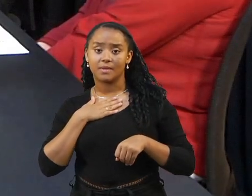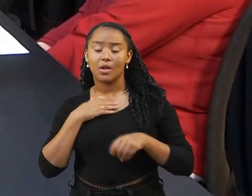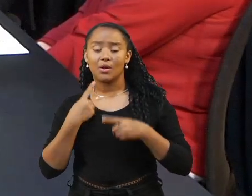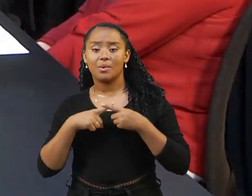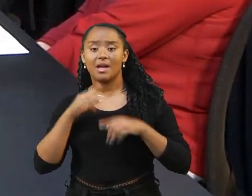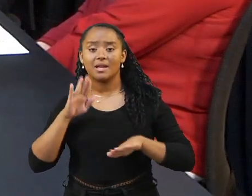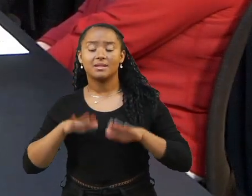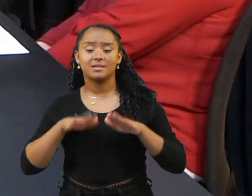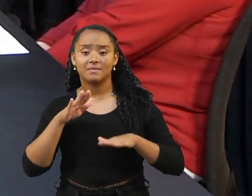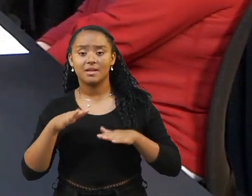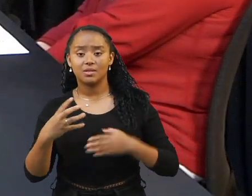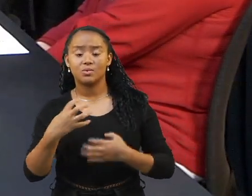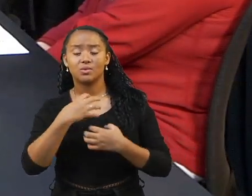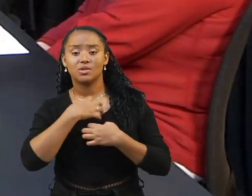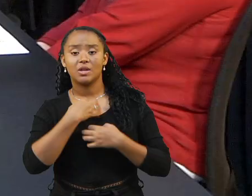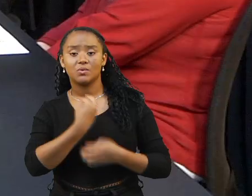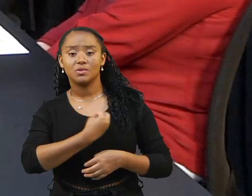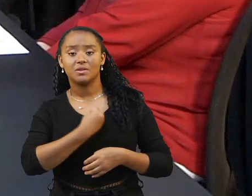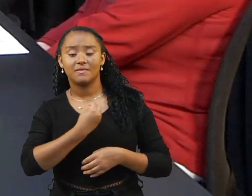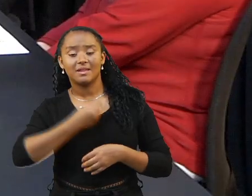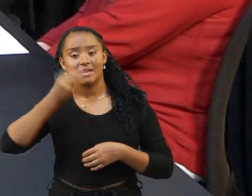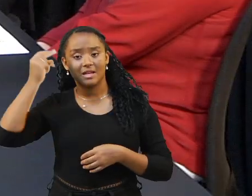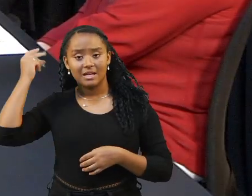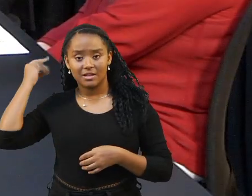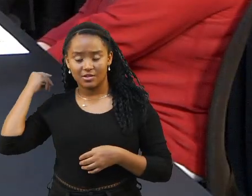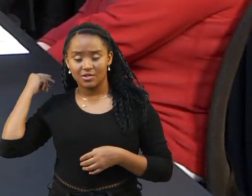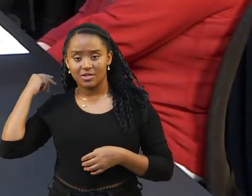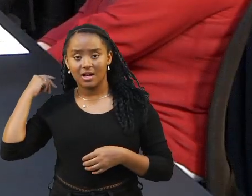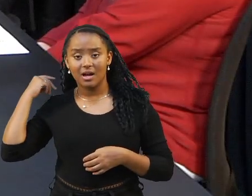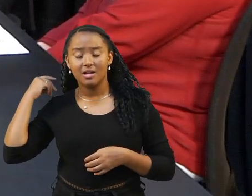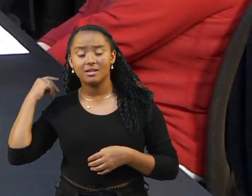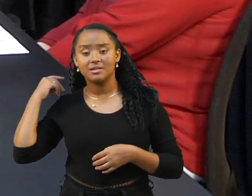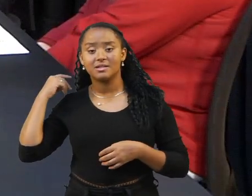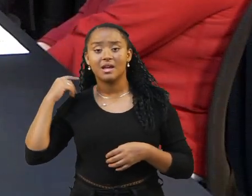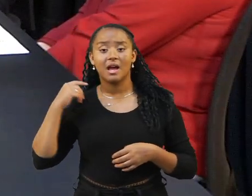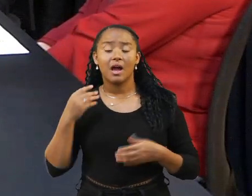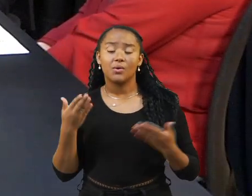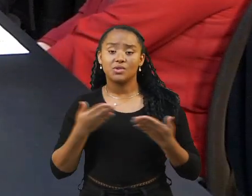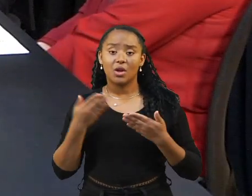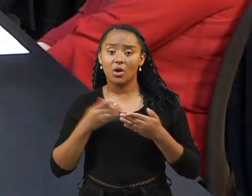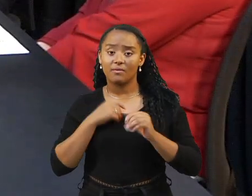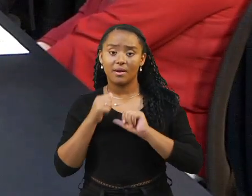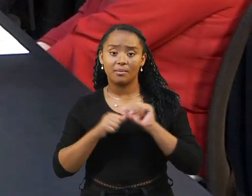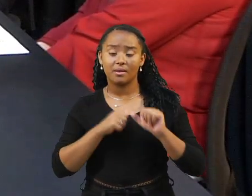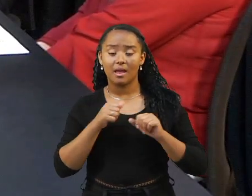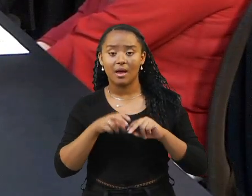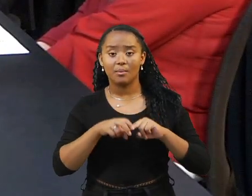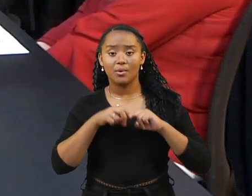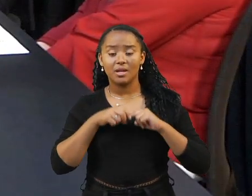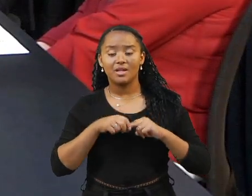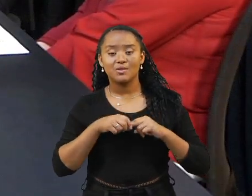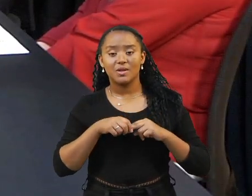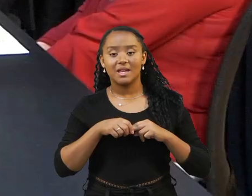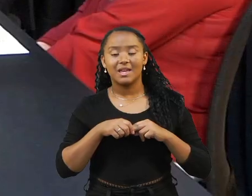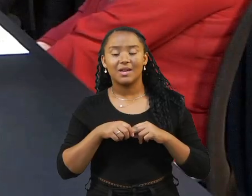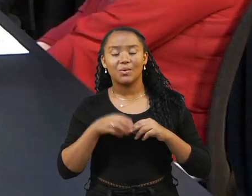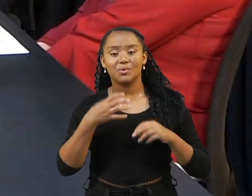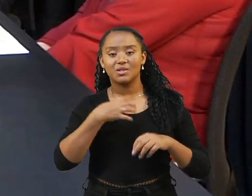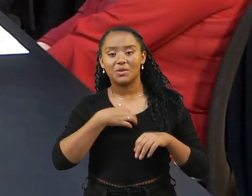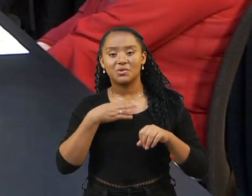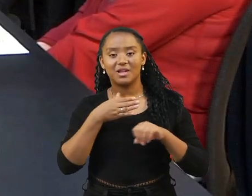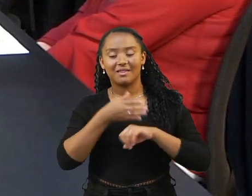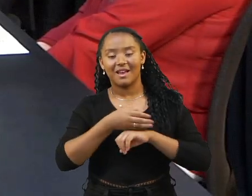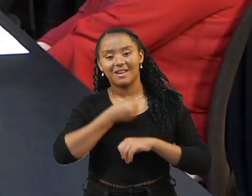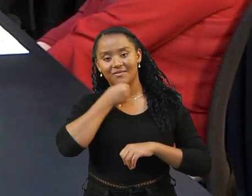que você adotou antes, talvez ele não tenha adotado. Então, por isso que as velhices são únicas. Cada um vai